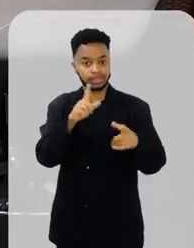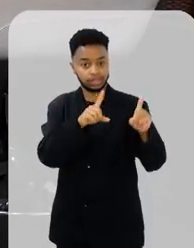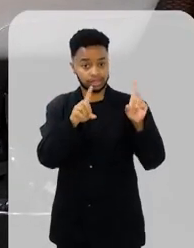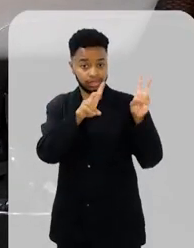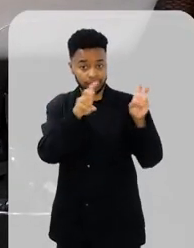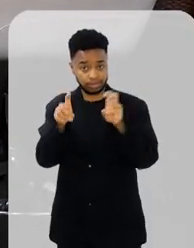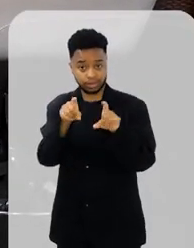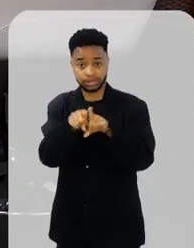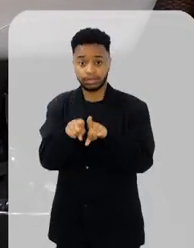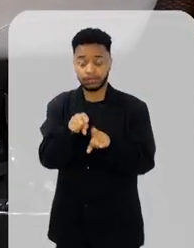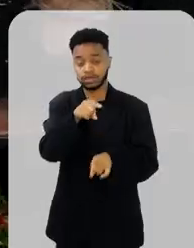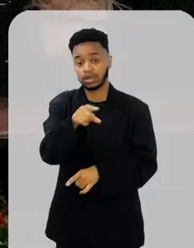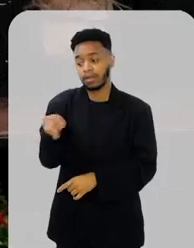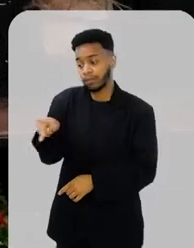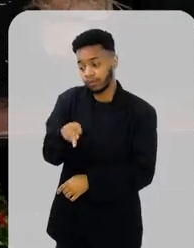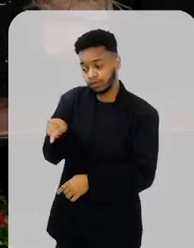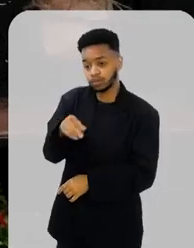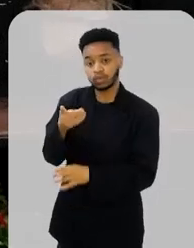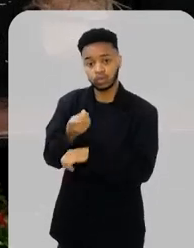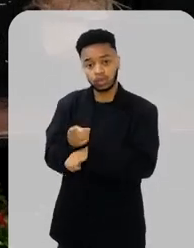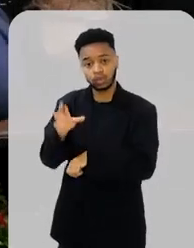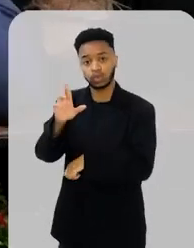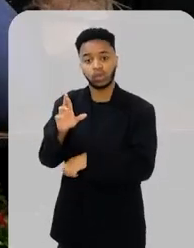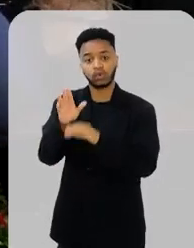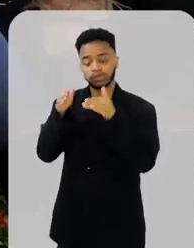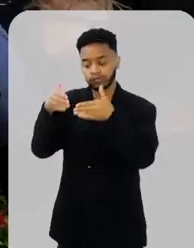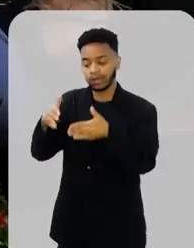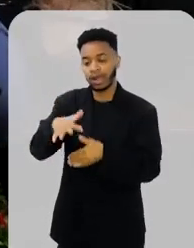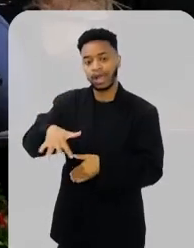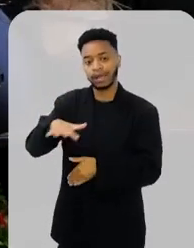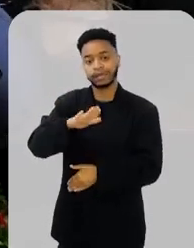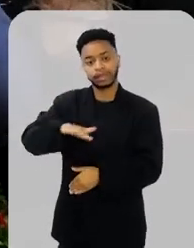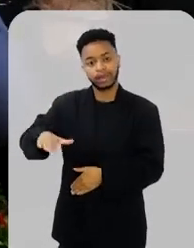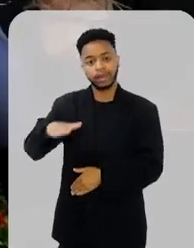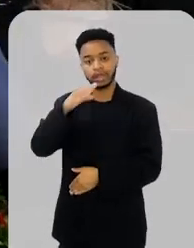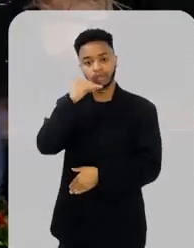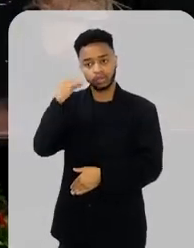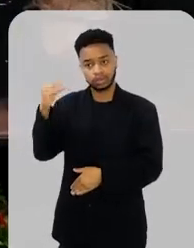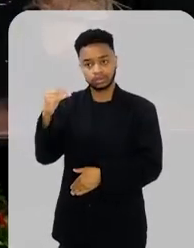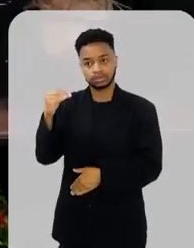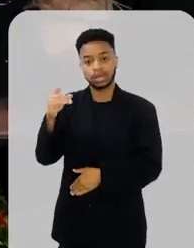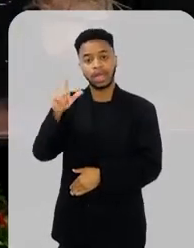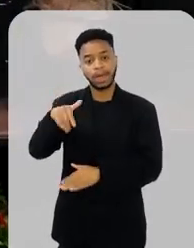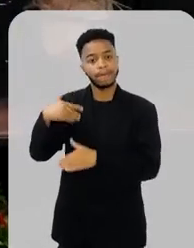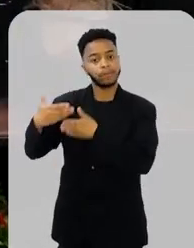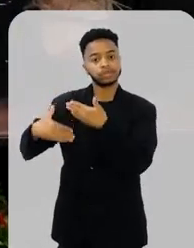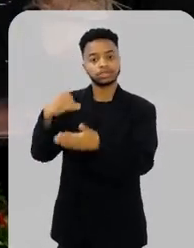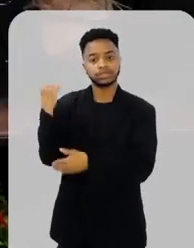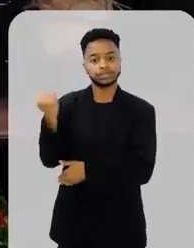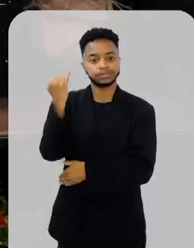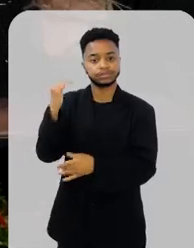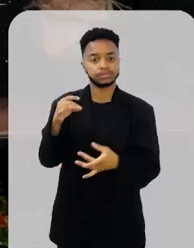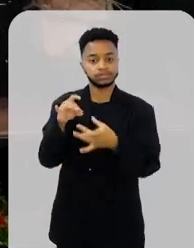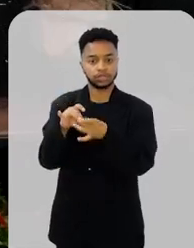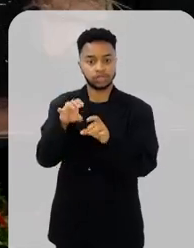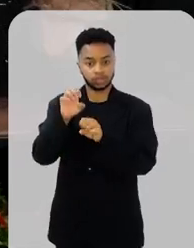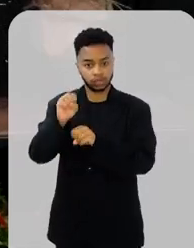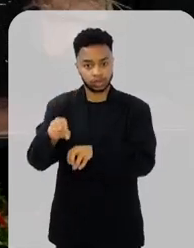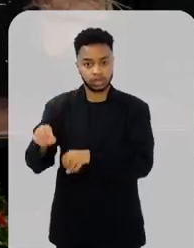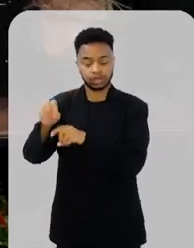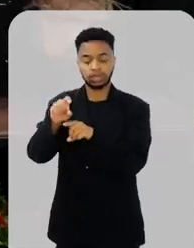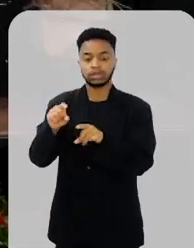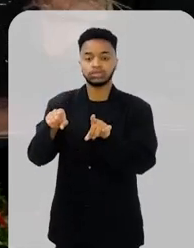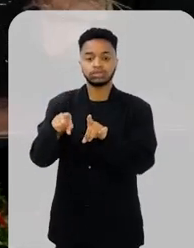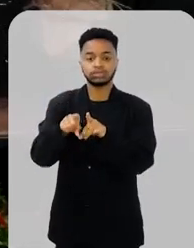esse tema, né? Você, como uma professora, doutora, especialista, dedicada à área da criança e do adolescente, trouxesse a importância